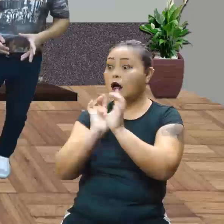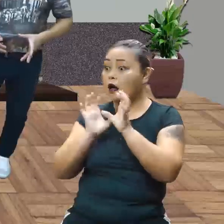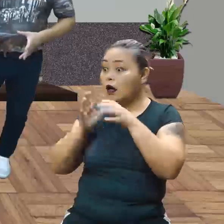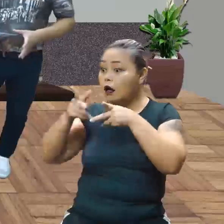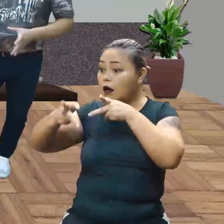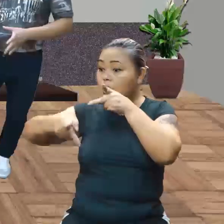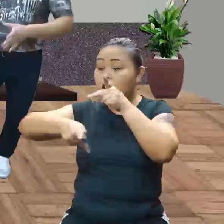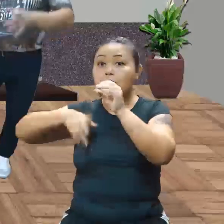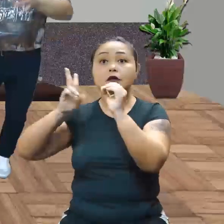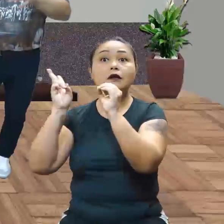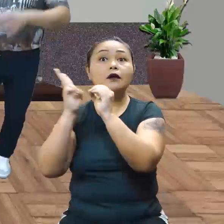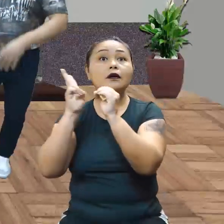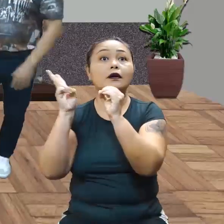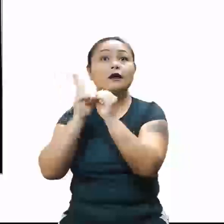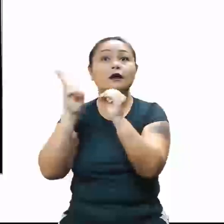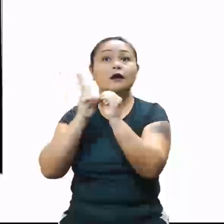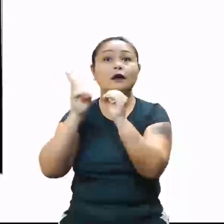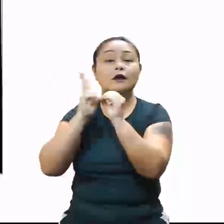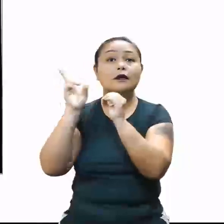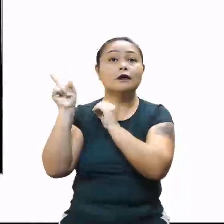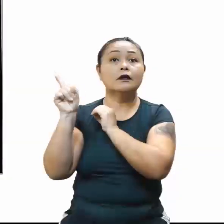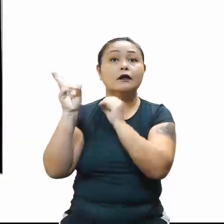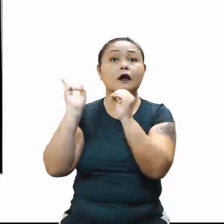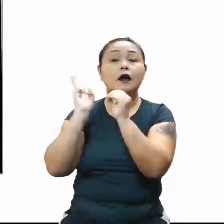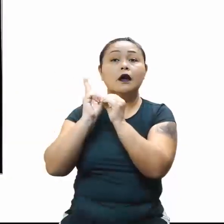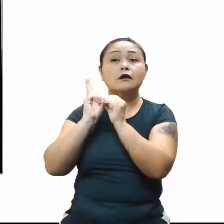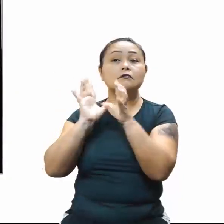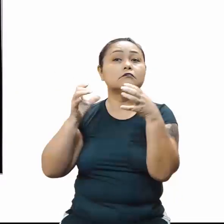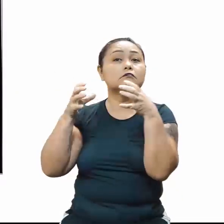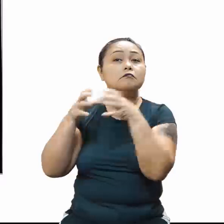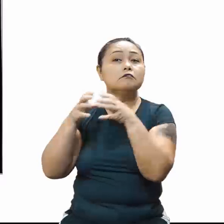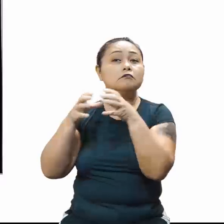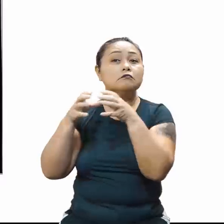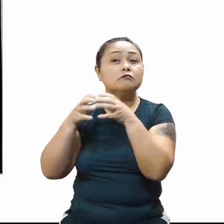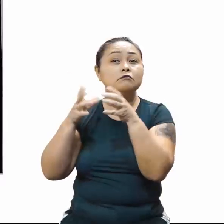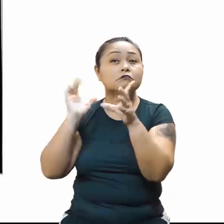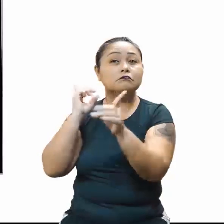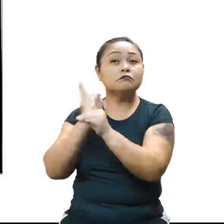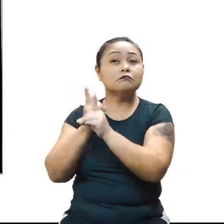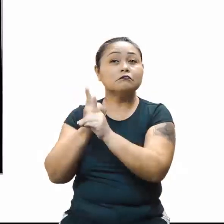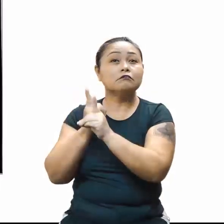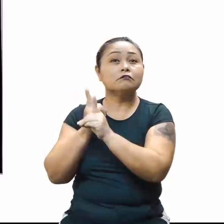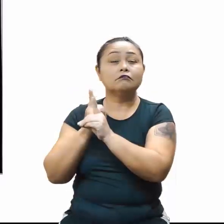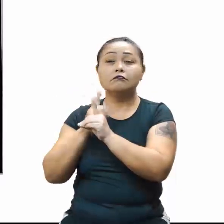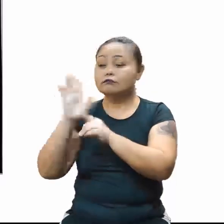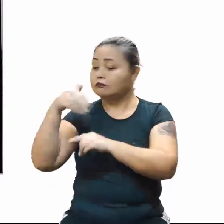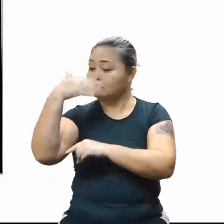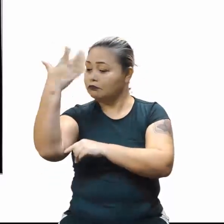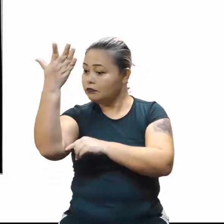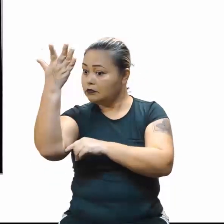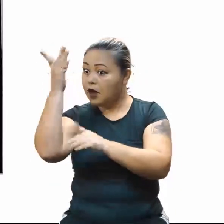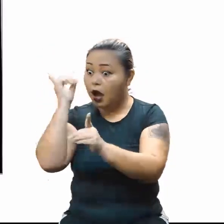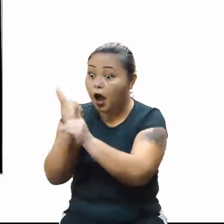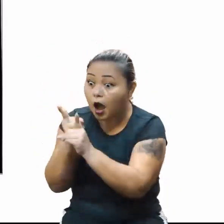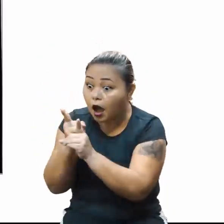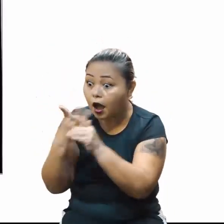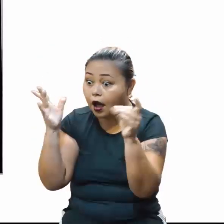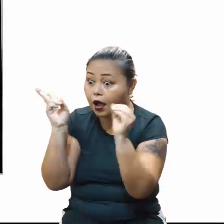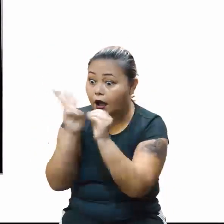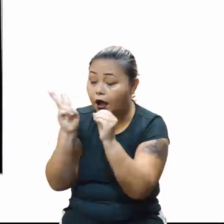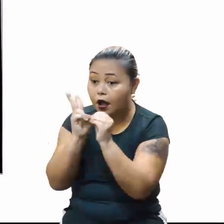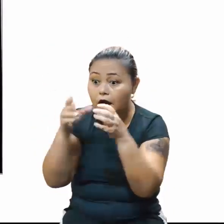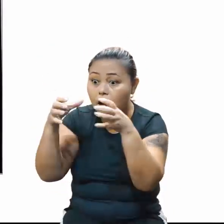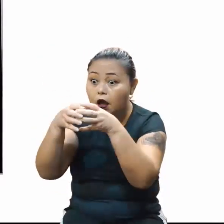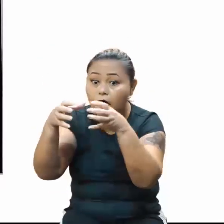populações indígenas. Olha aí na tela para vocês. Ele vai encontrar essas populações ao meio do caminho.